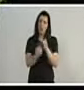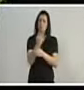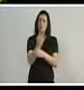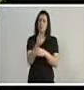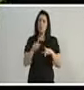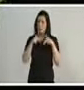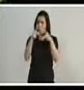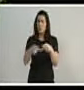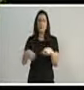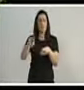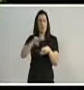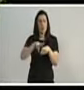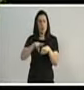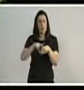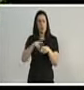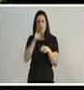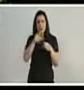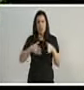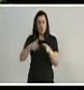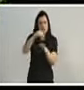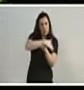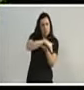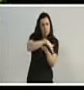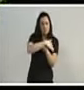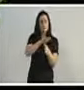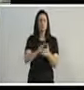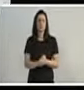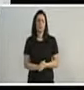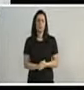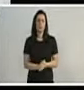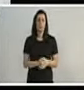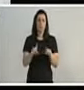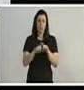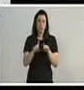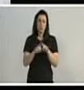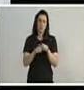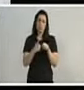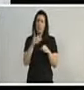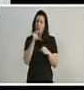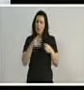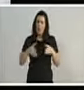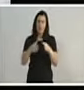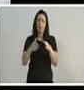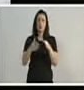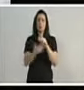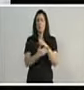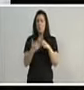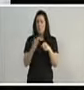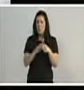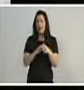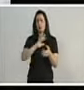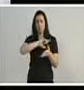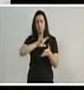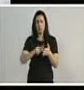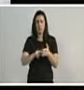pontes a recuperação de encostas desassoreamento e limpeza dos ribeirões e vários bairros da cidade como garcia velho topava fortaleza por exemplo por milhões em